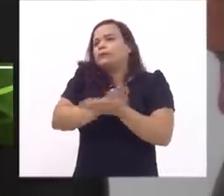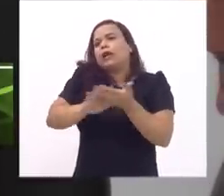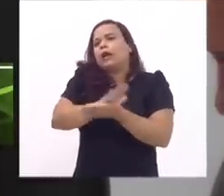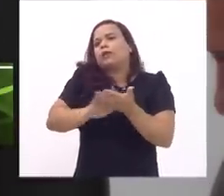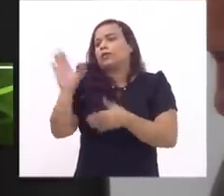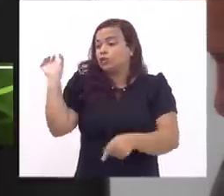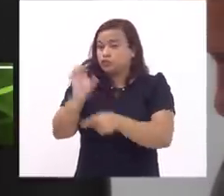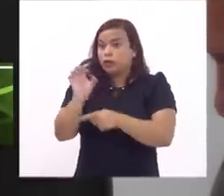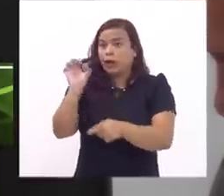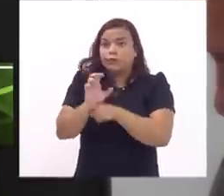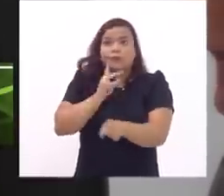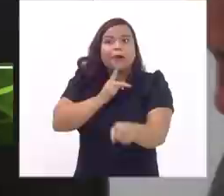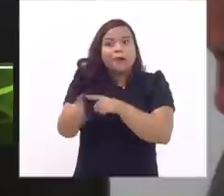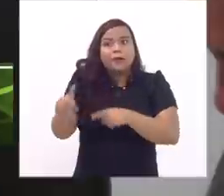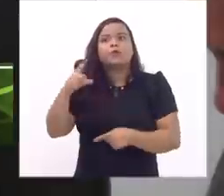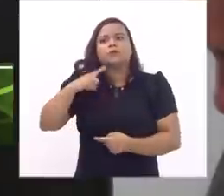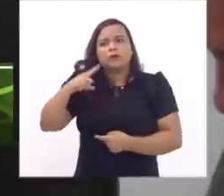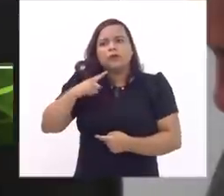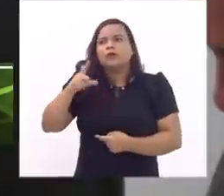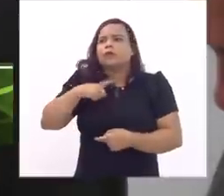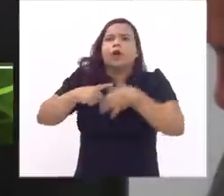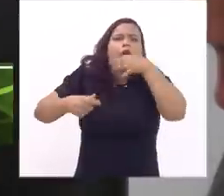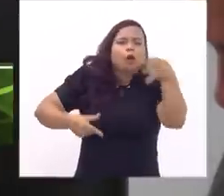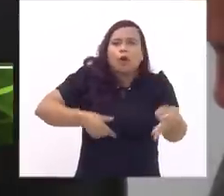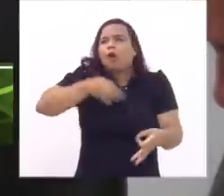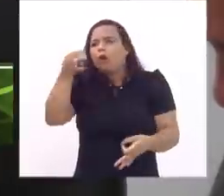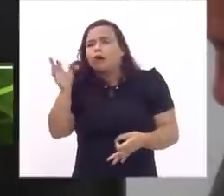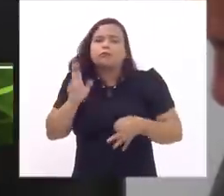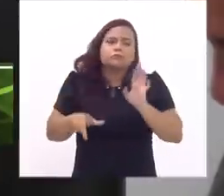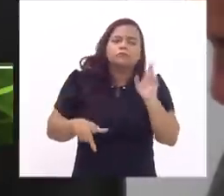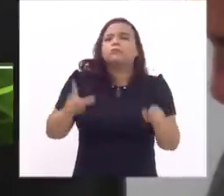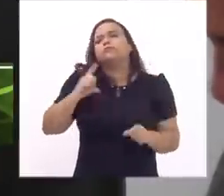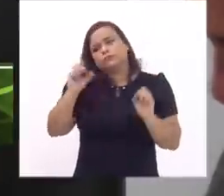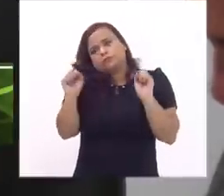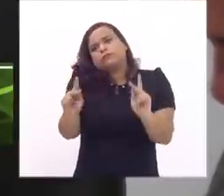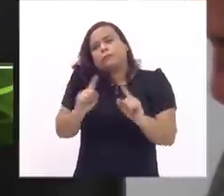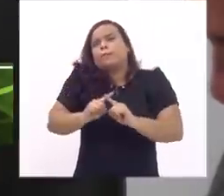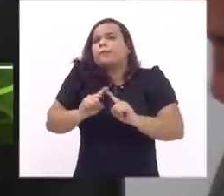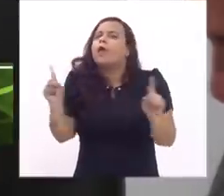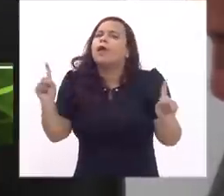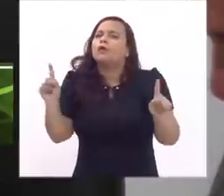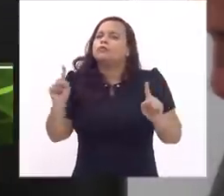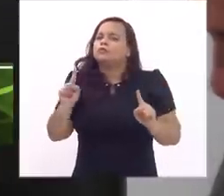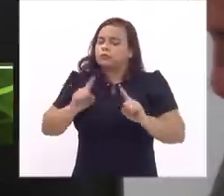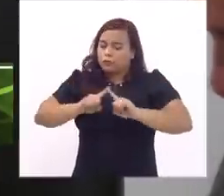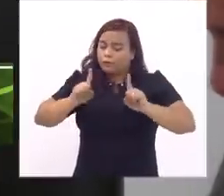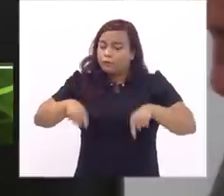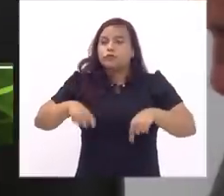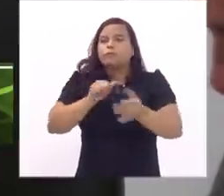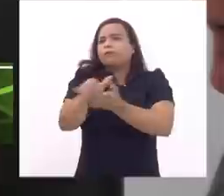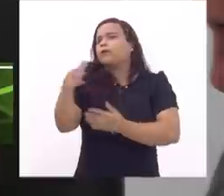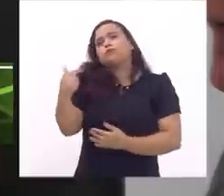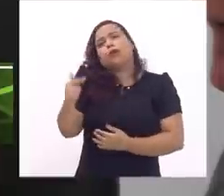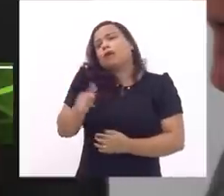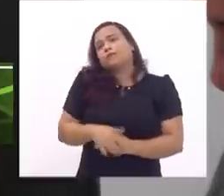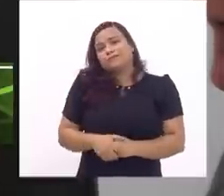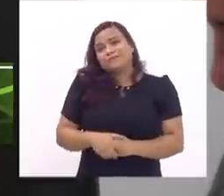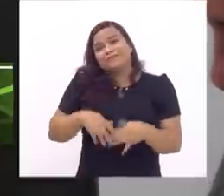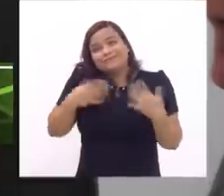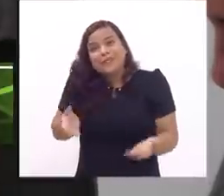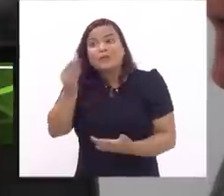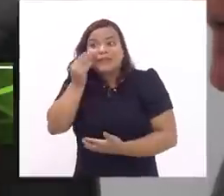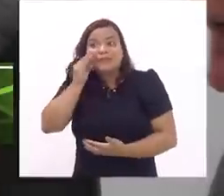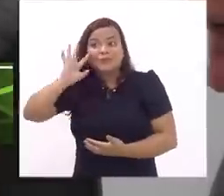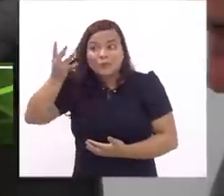Estado ganhou com a concessão. Temos opiniões divergentes. Mas os servidores não foram demitidos. Então, vamos tentar achar